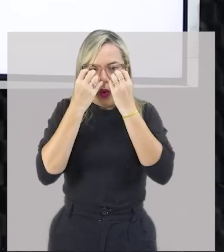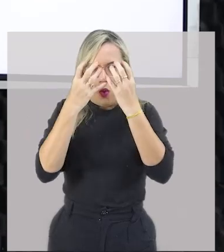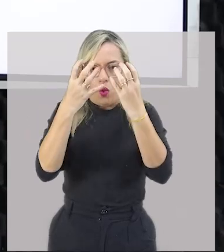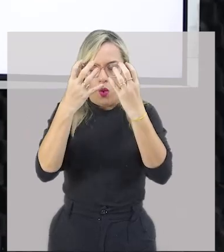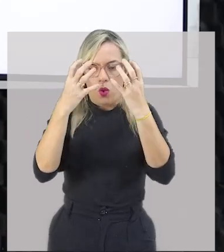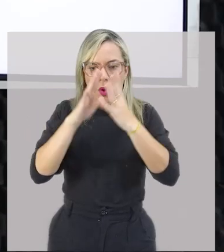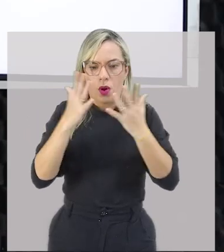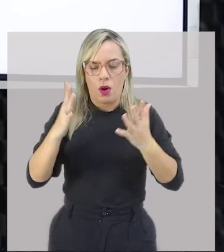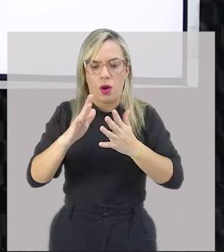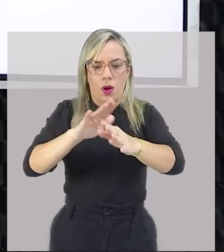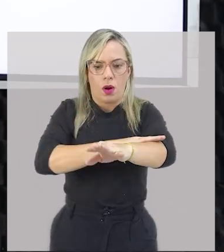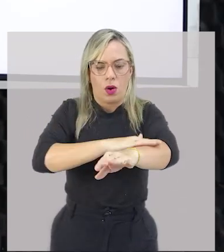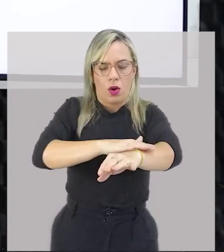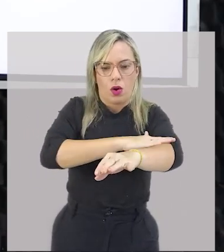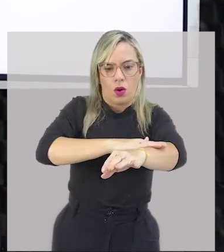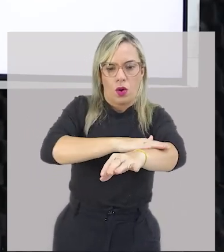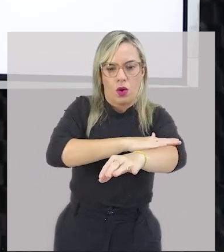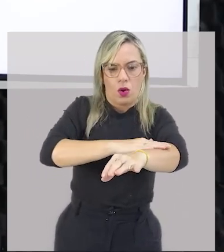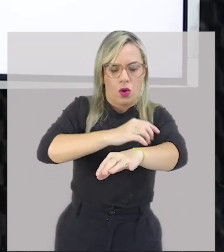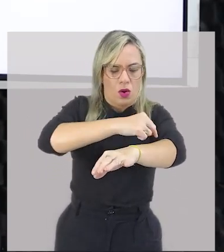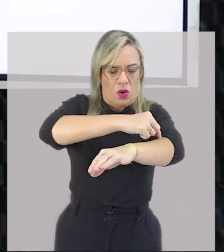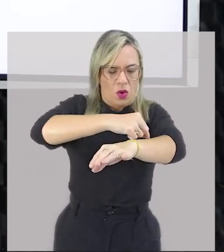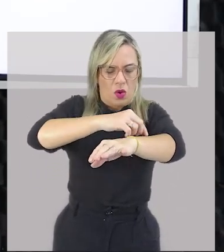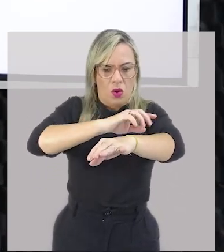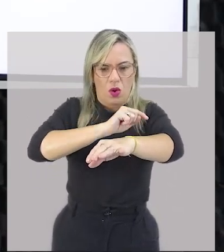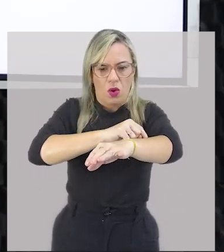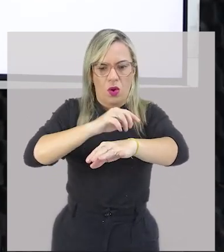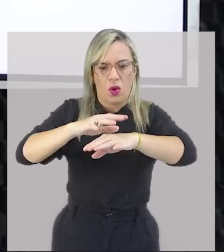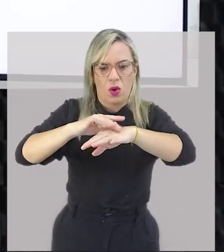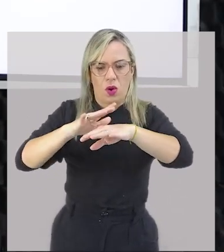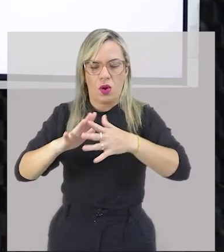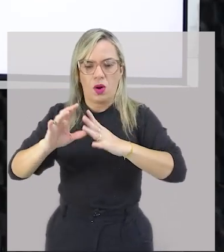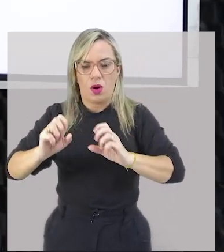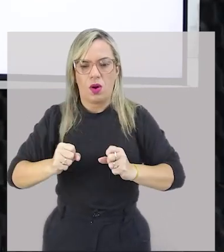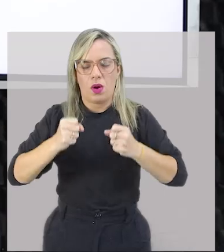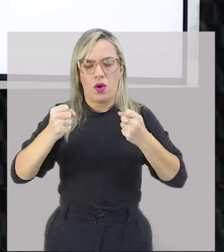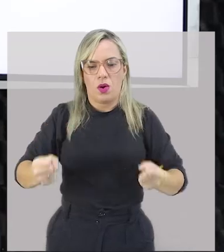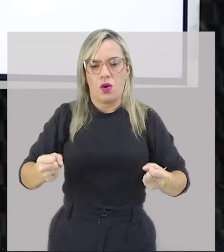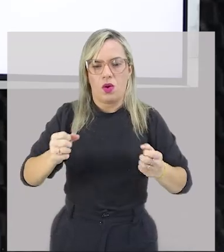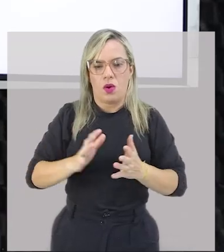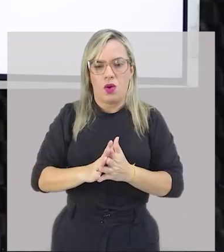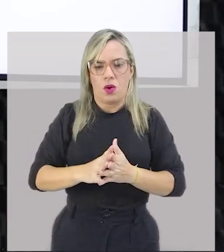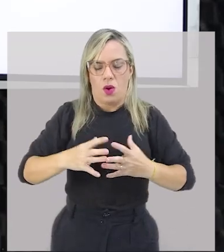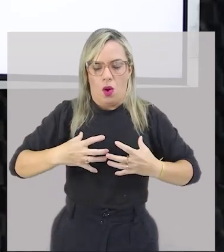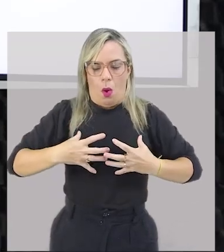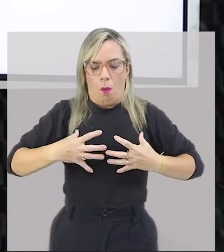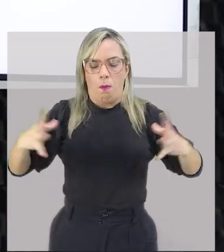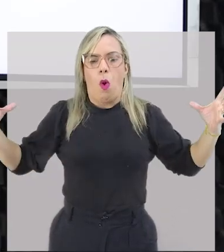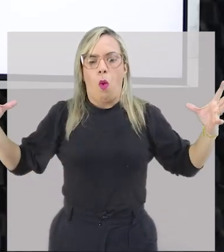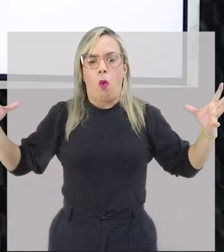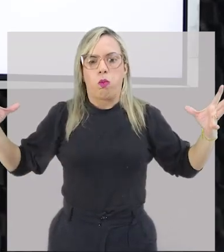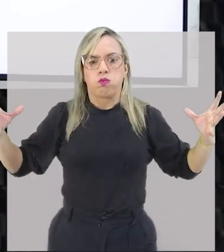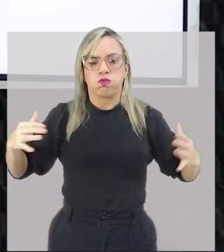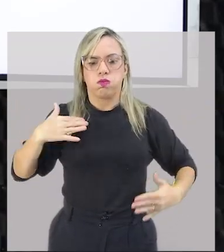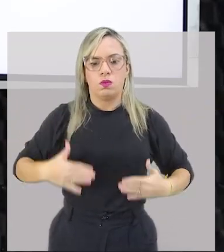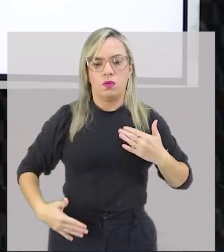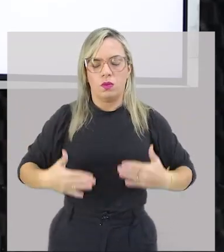a pele nossa começaria a rachar, você iria inchar e você poderia estourar,